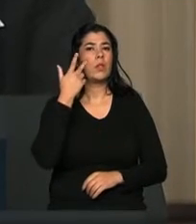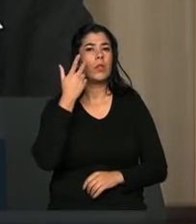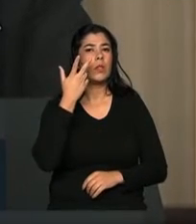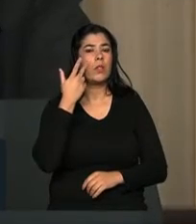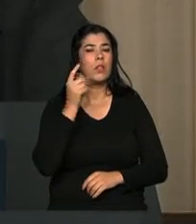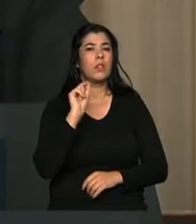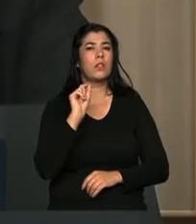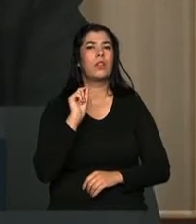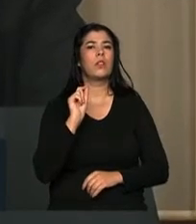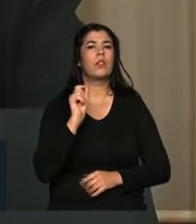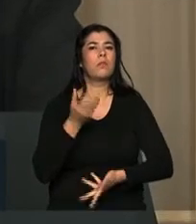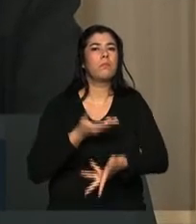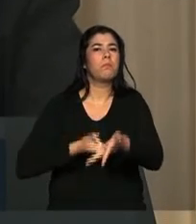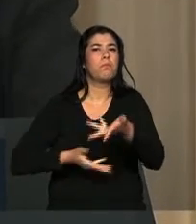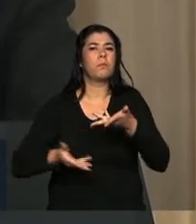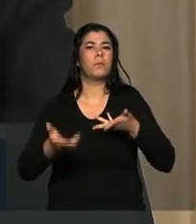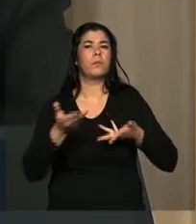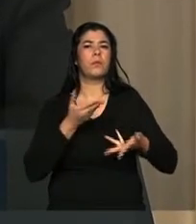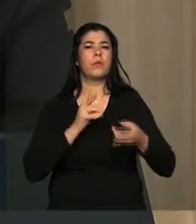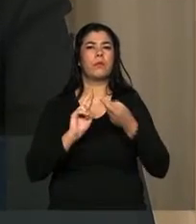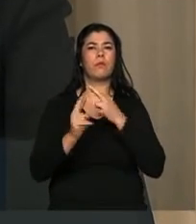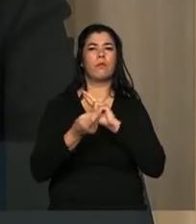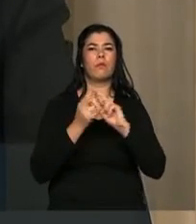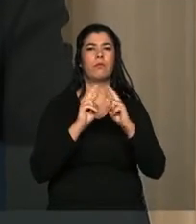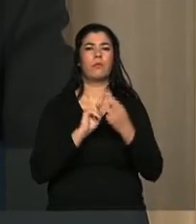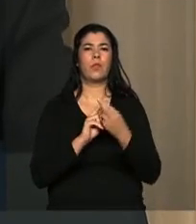das relações que temos no hemisfério.